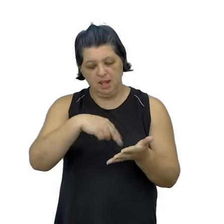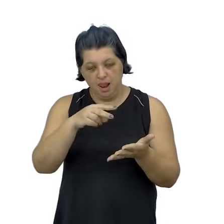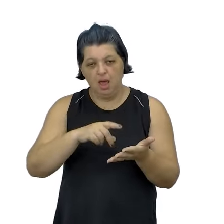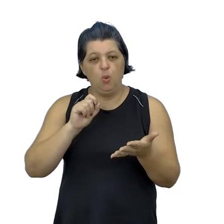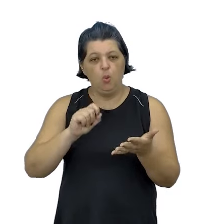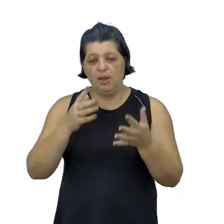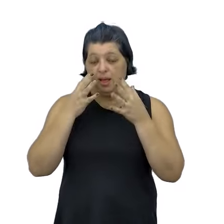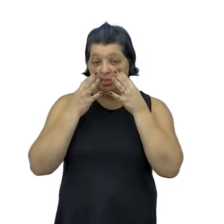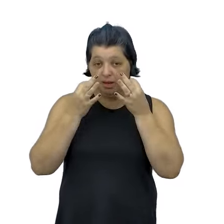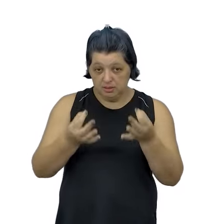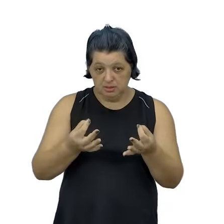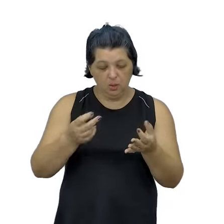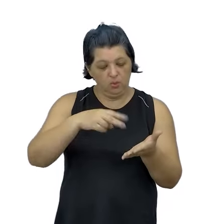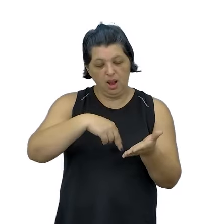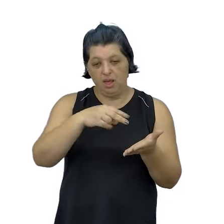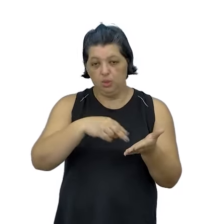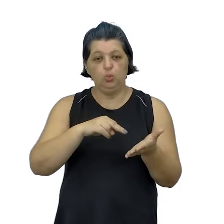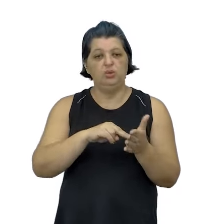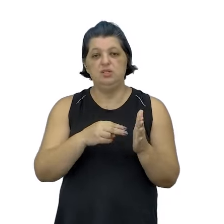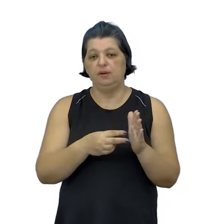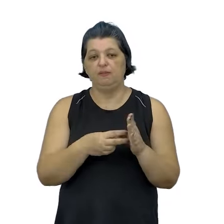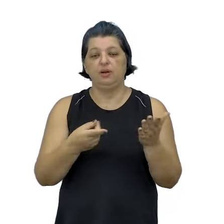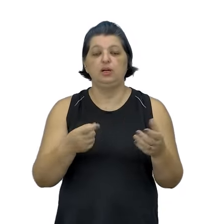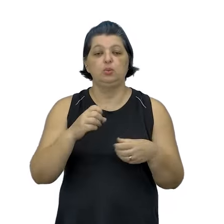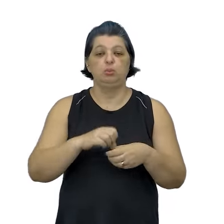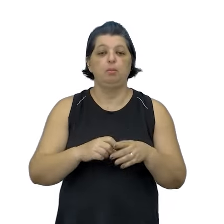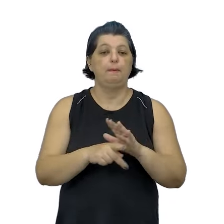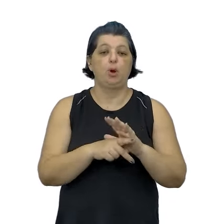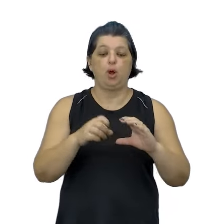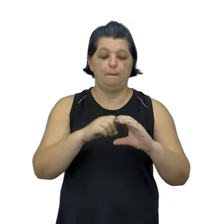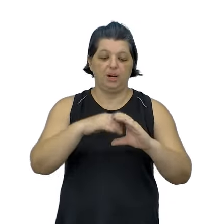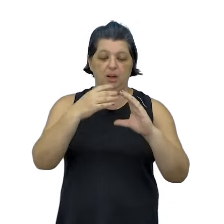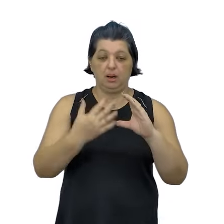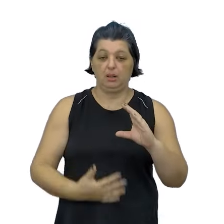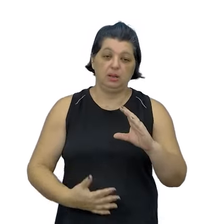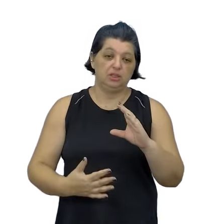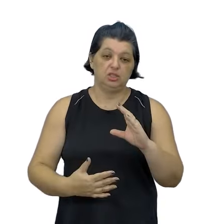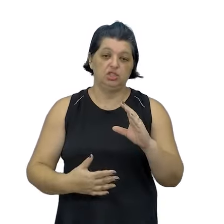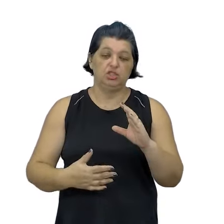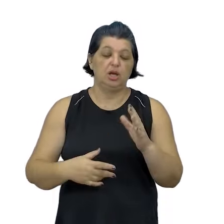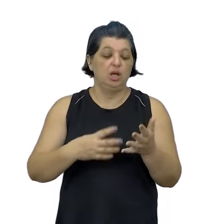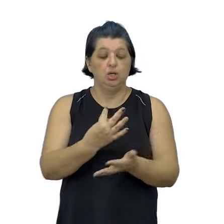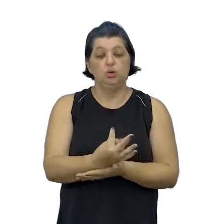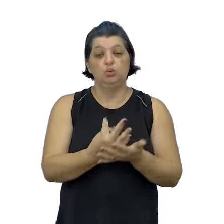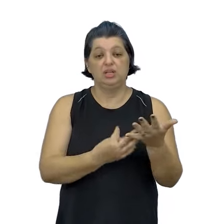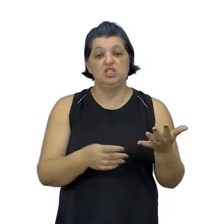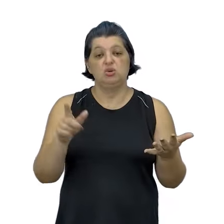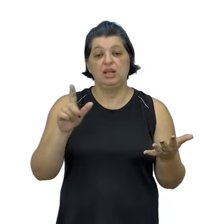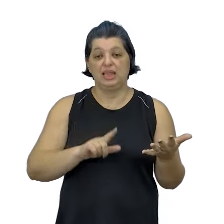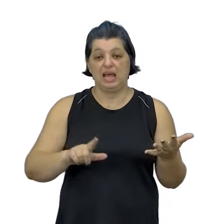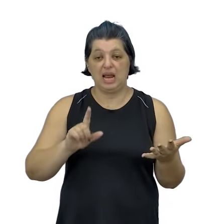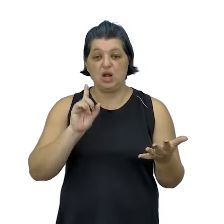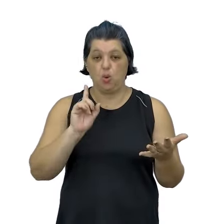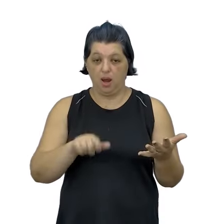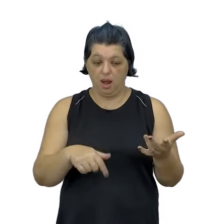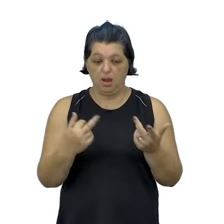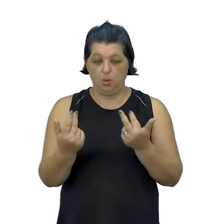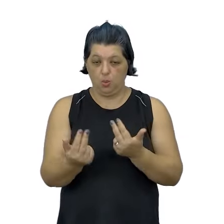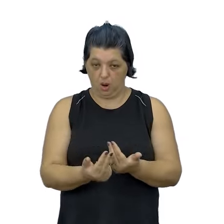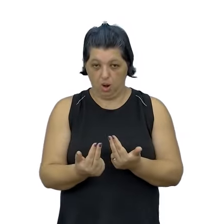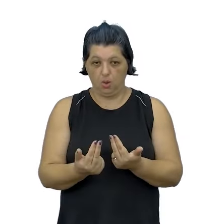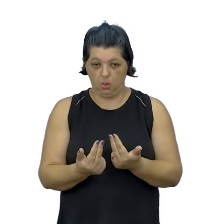chamaram a atenção nessa leitura? O que caracteriza um texto literário? A linguagem empregada é a mesma